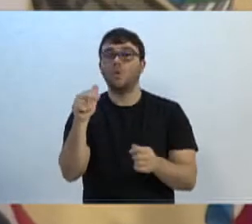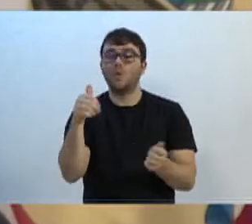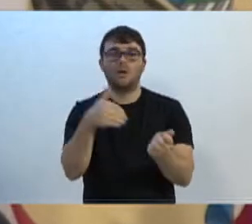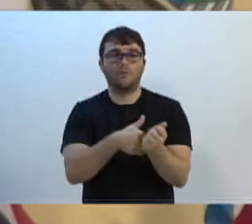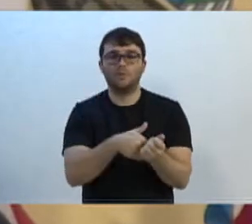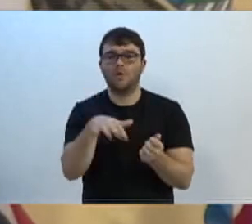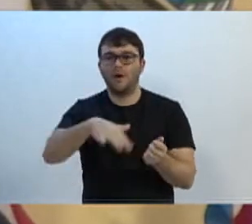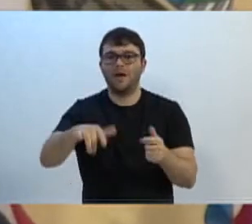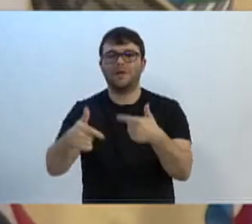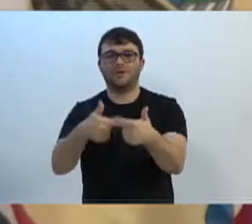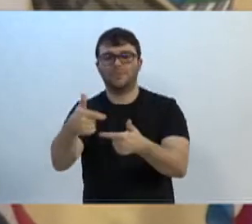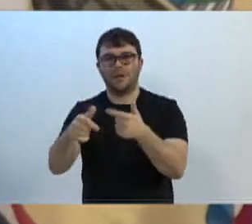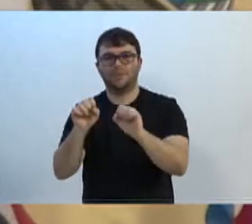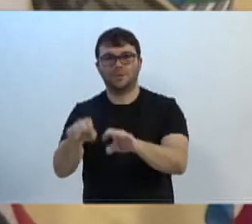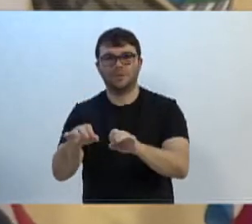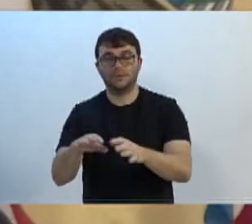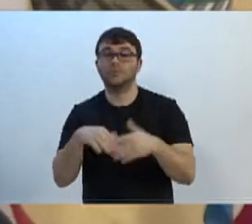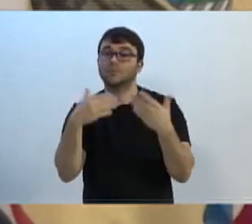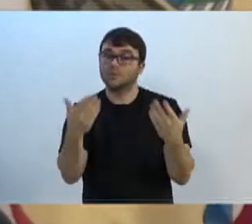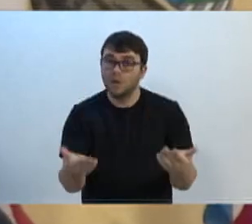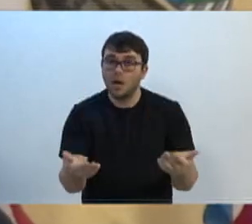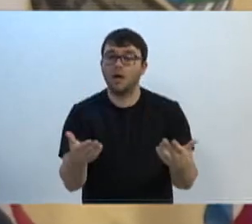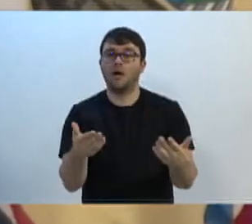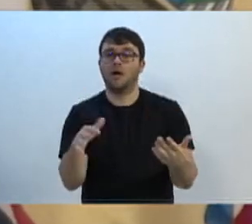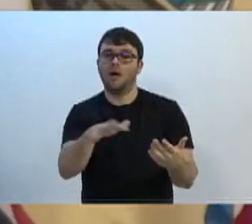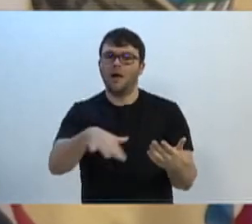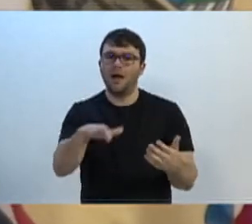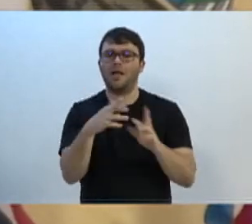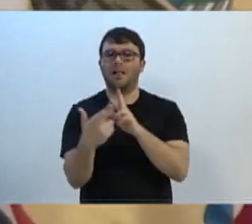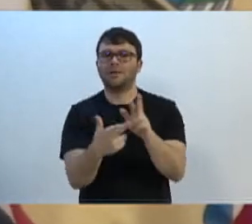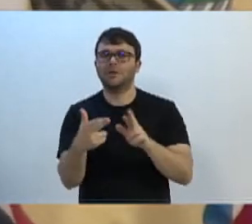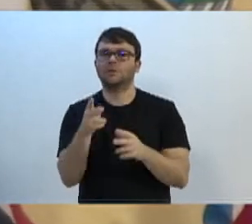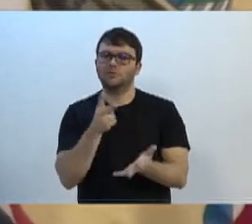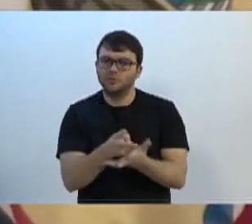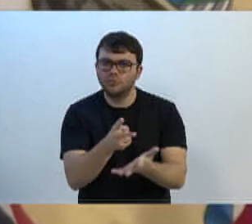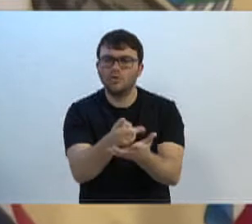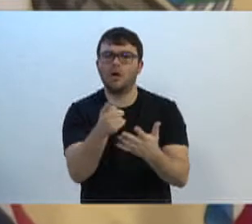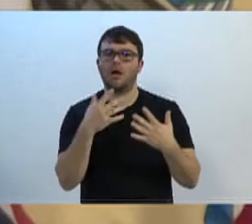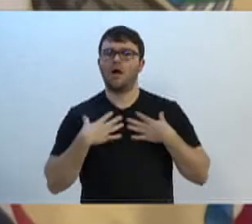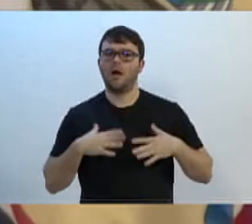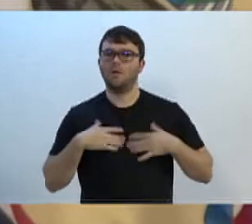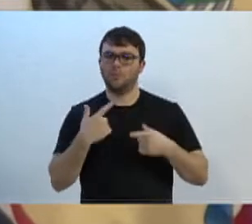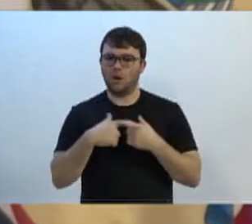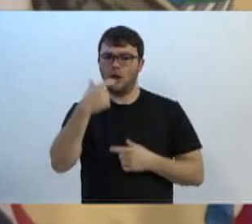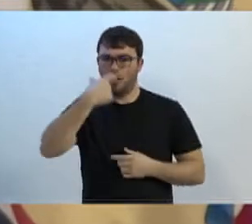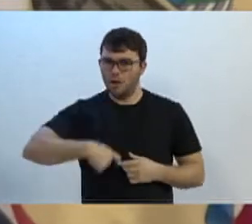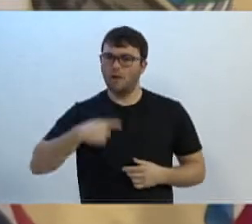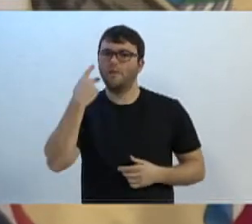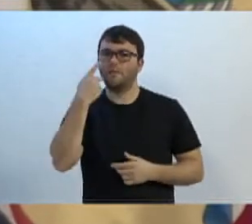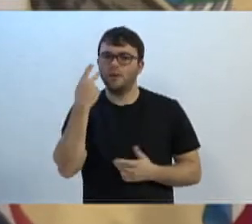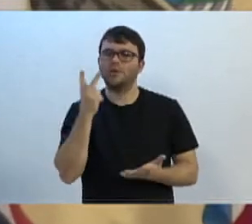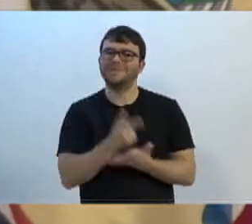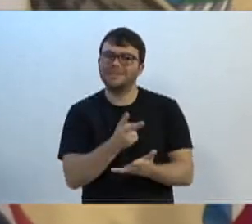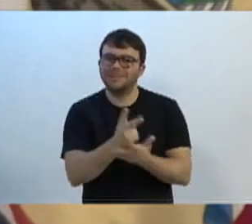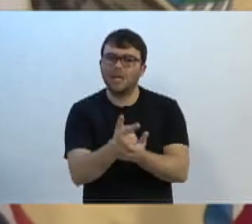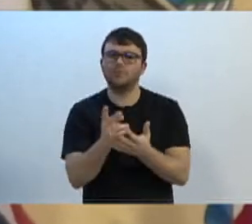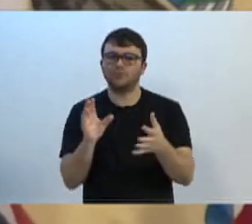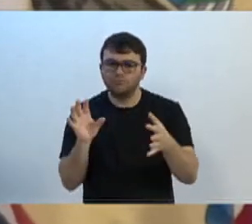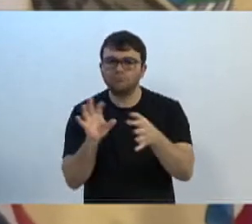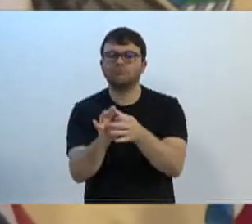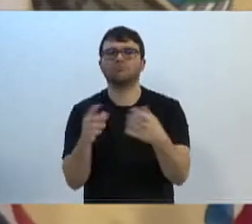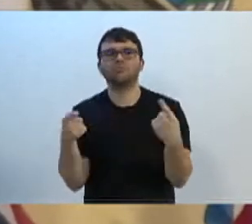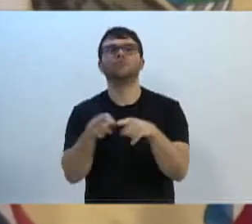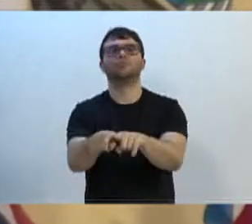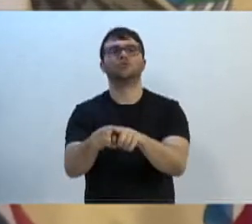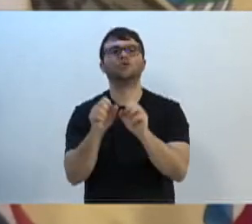trabalha na educação desse município então com relação a isso vocês podem continuar sendo tranquilos porque este Vereador sempre esteve do lado que achou certo